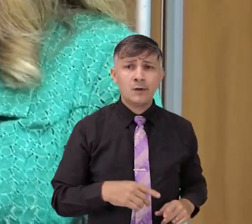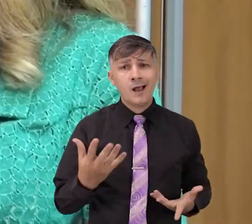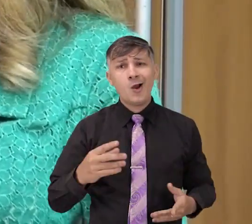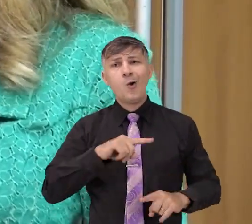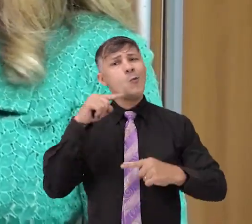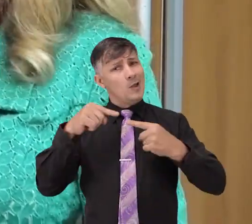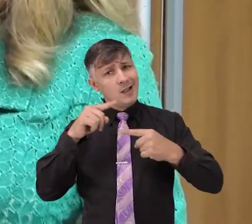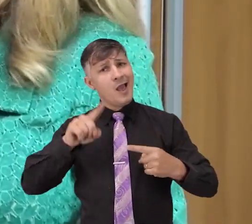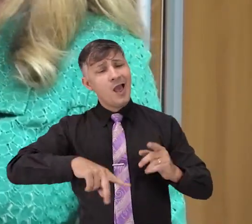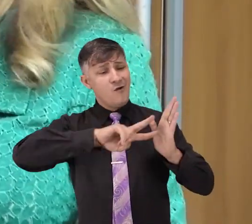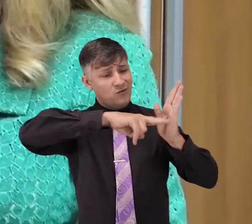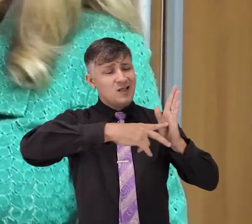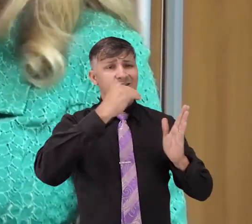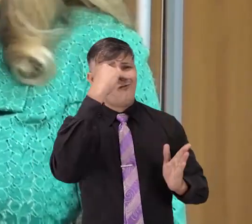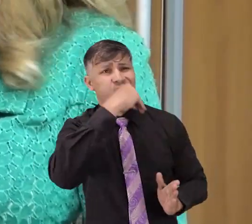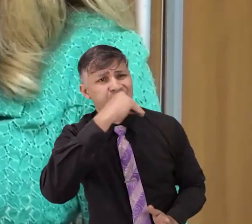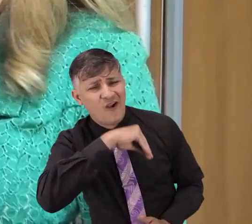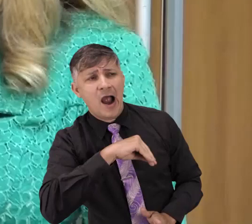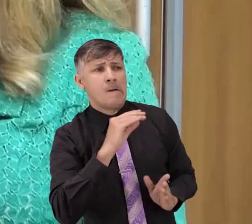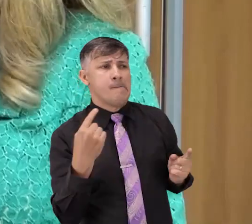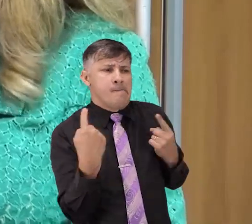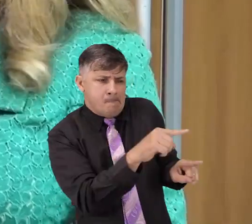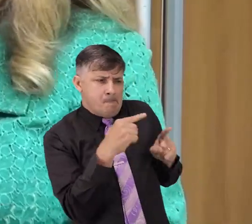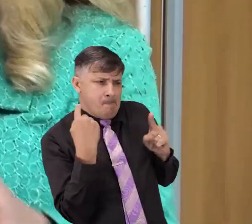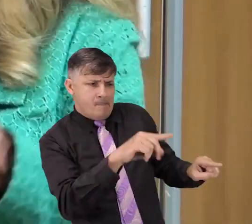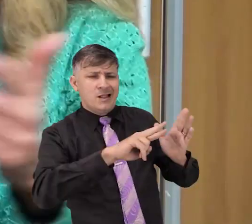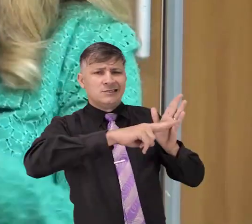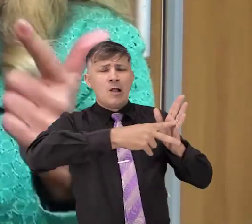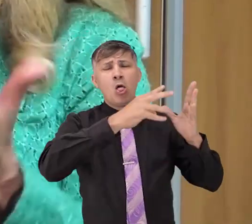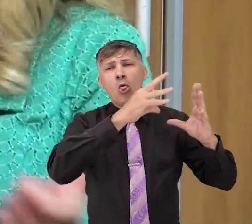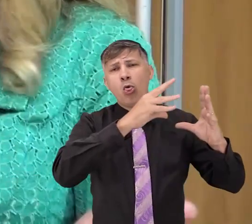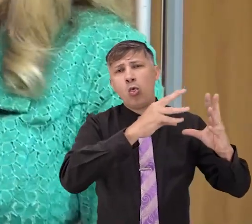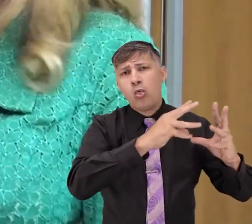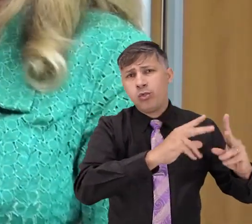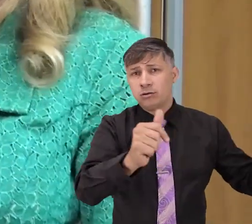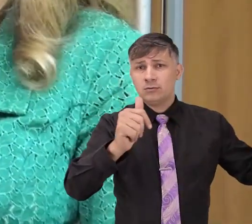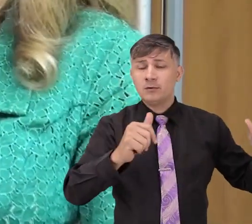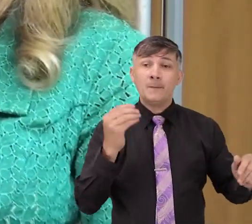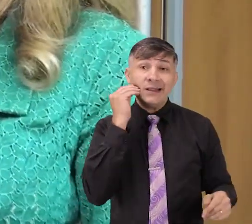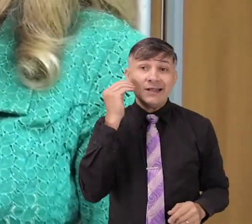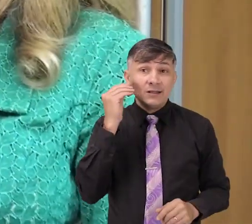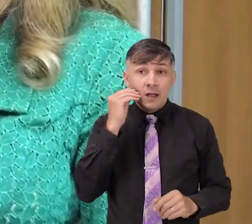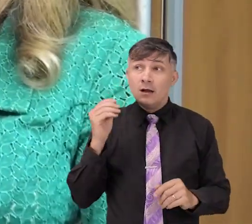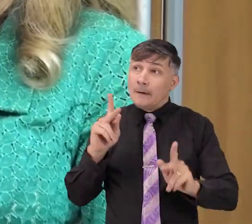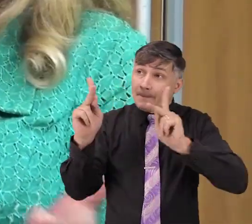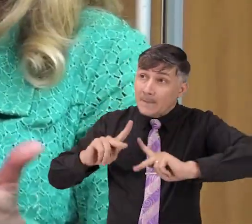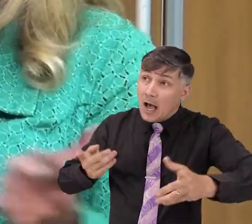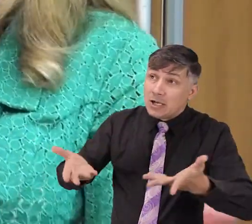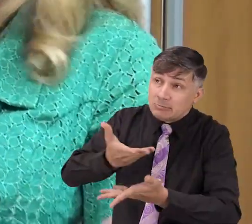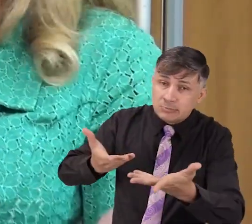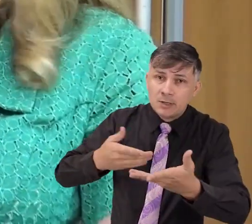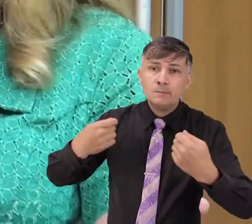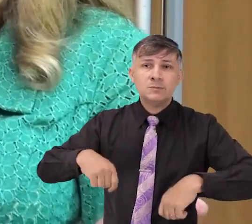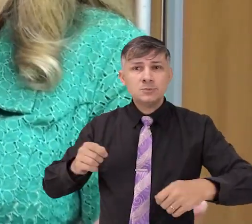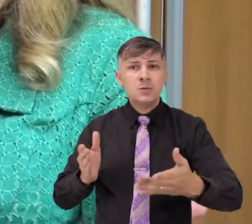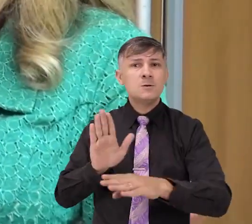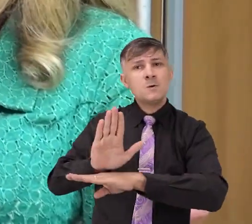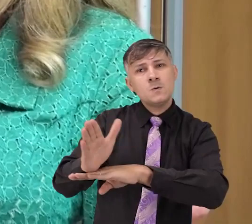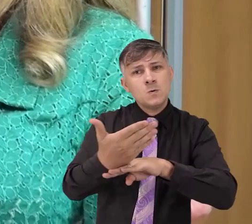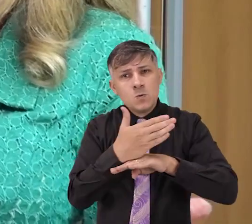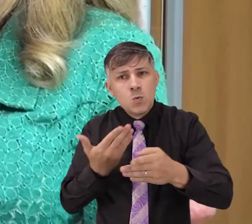enfraquecer os sindicatos, quando os sindicatos são fundamentais até para a pacificação dessas relações. Uhum. Né? Você tem que ter um